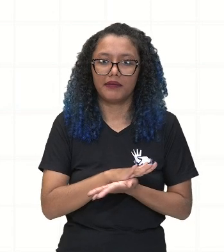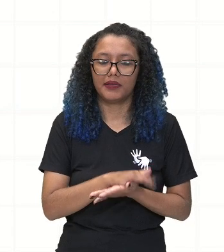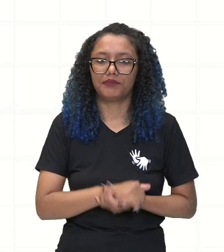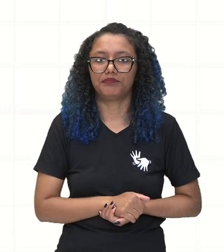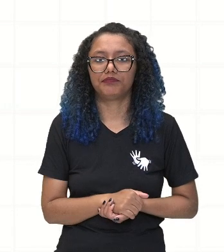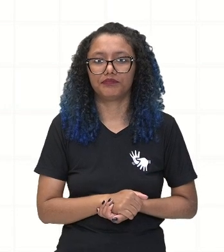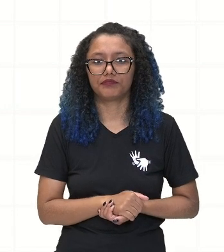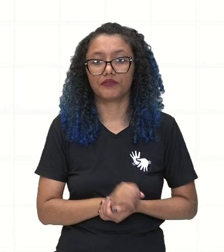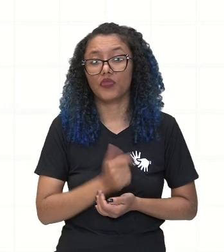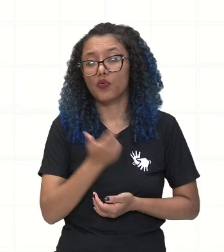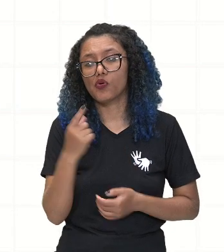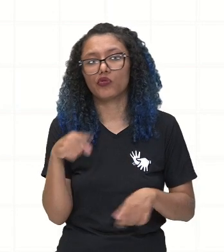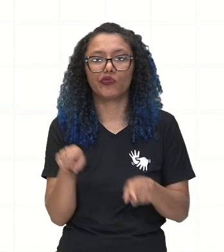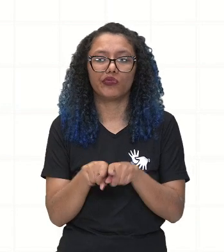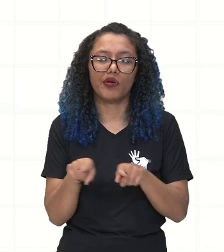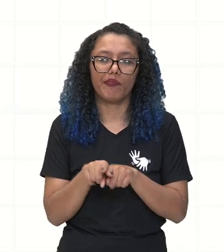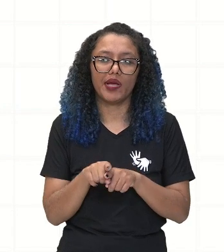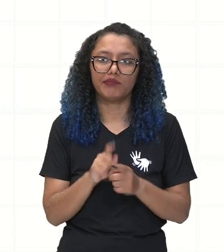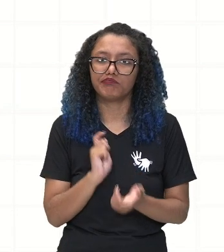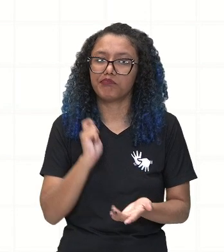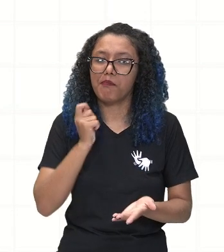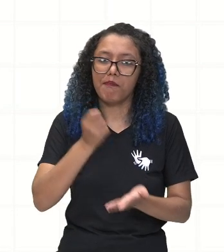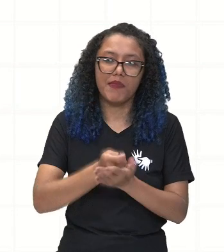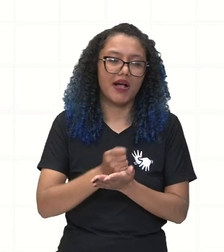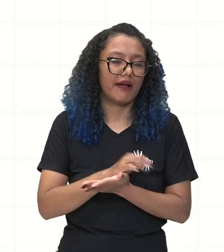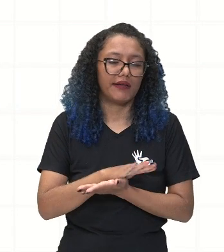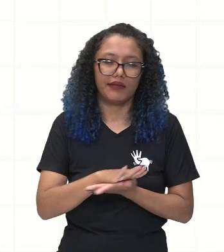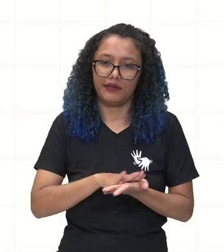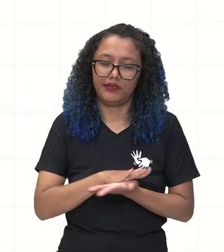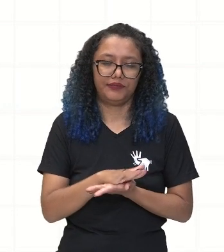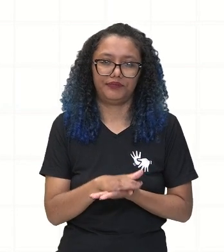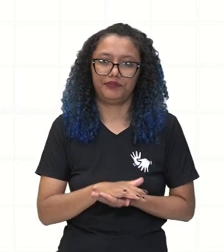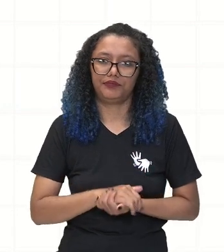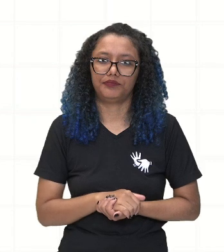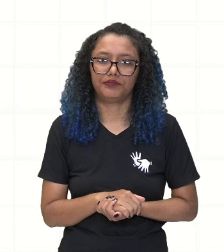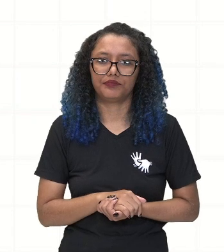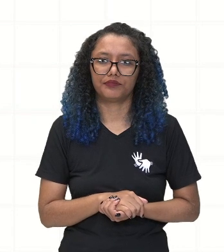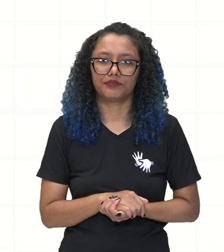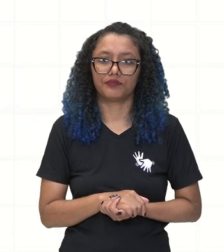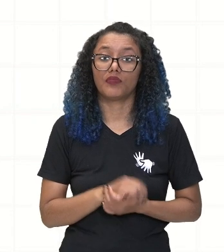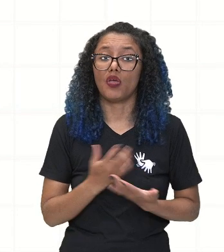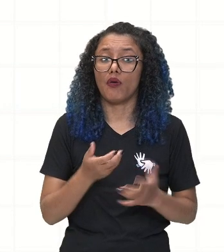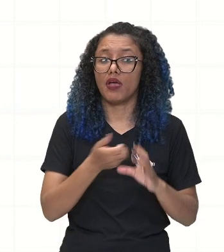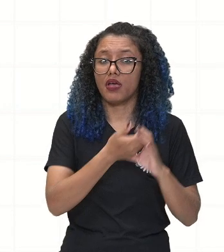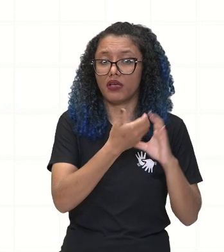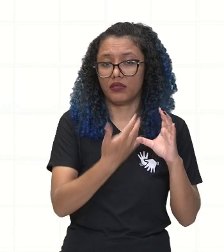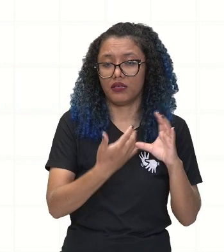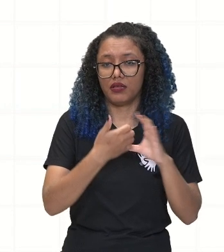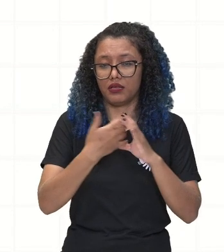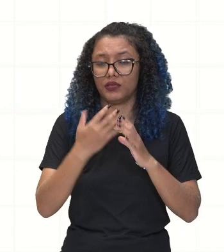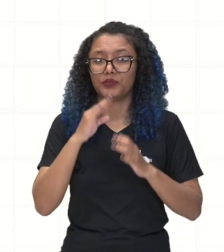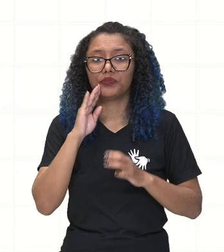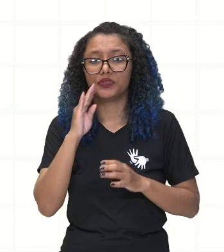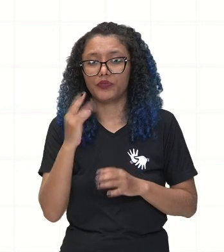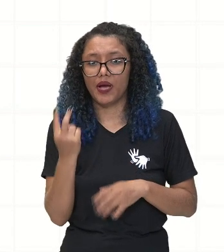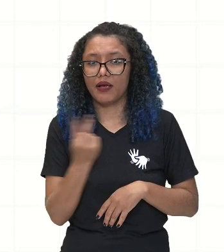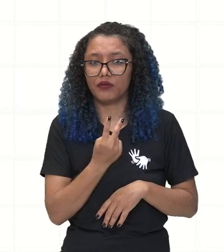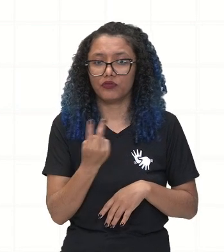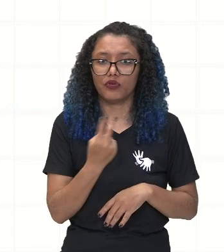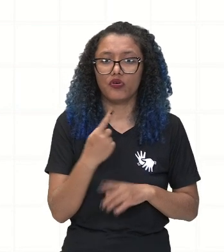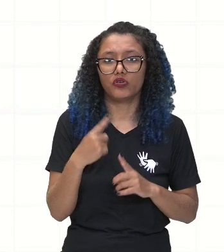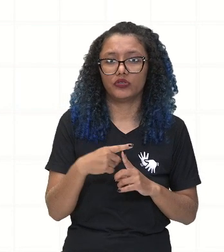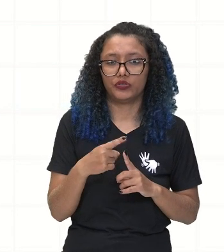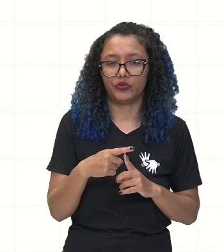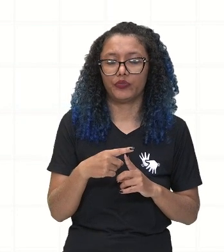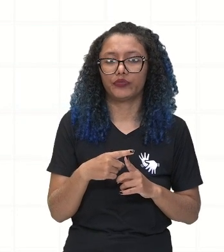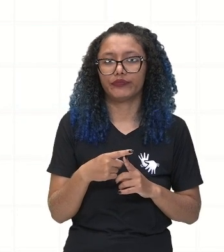Já na encomenda, não tenho remuneração. Então, observem que essas são as características principais entre mita e